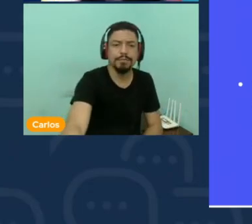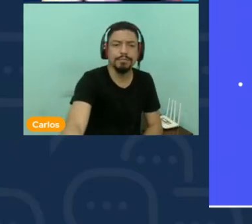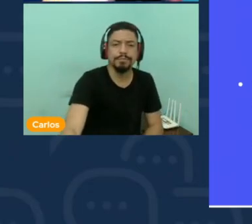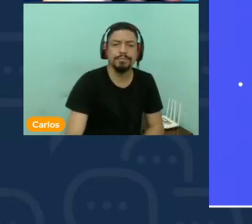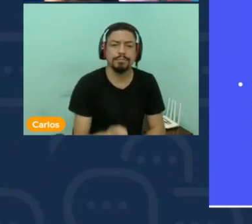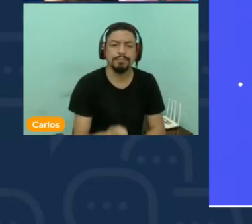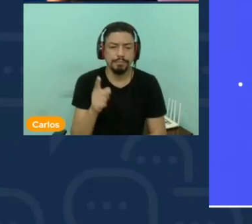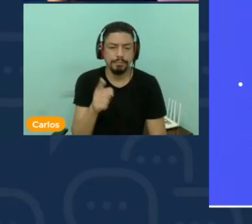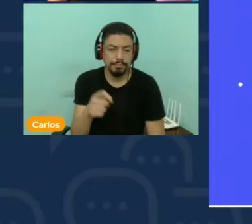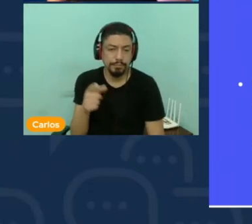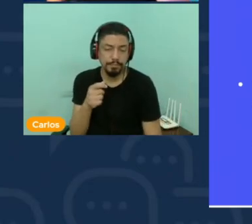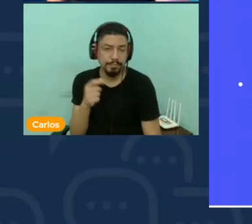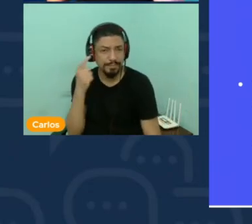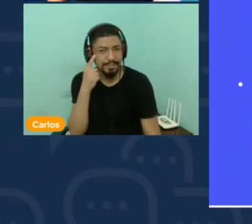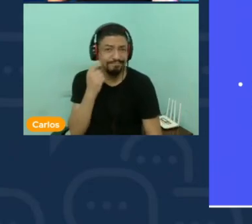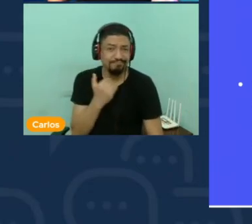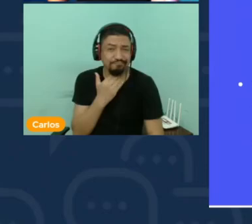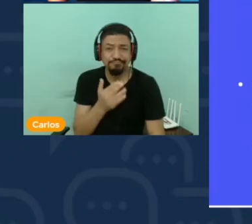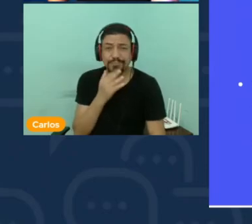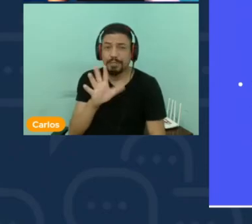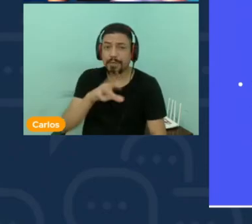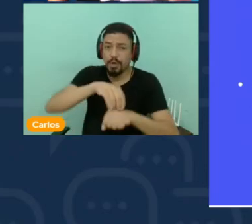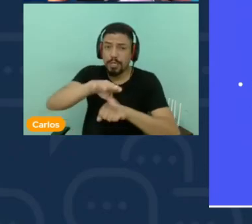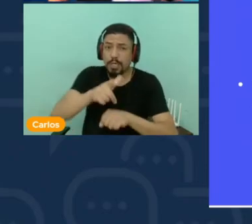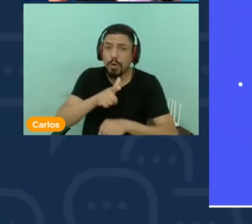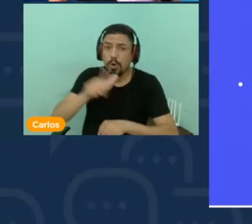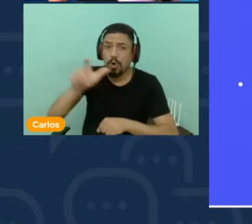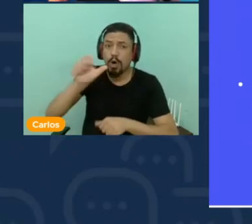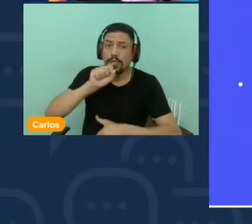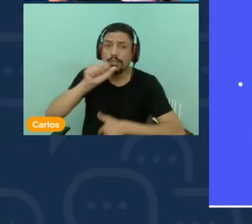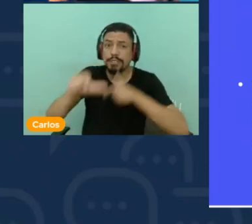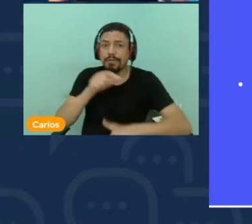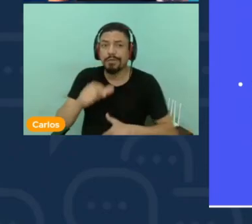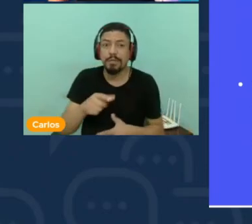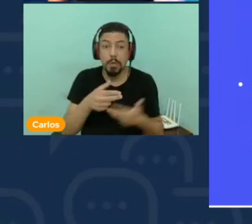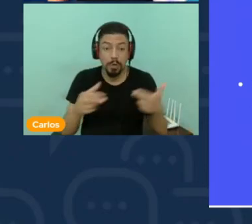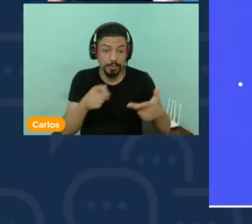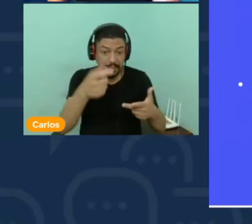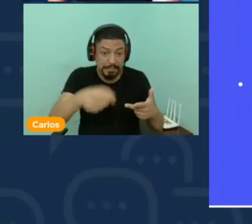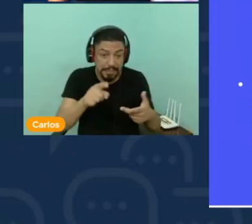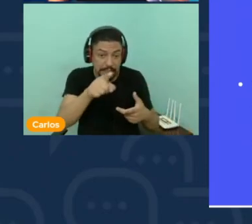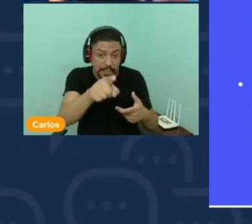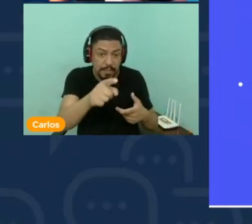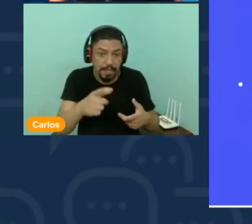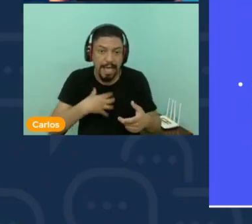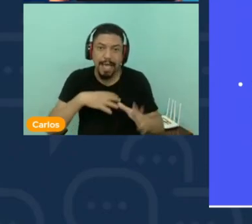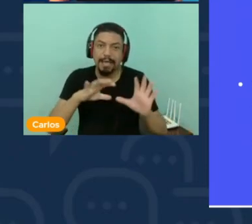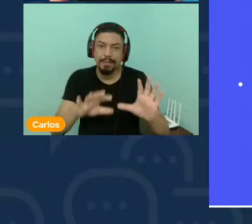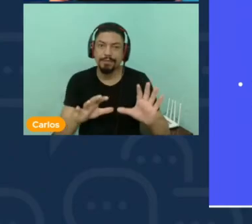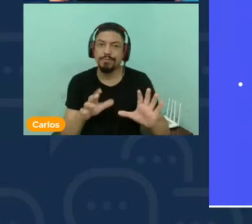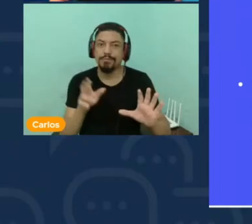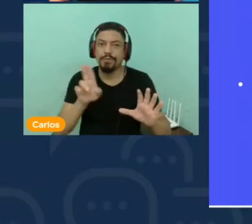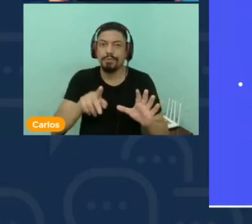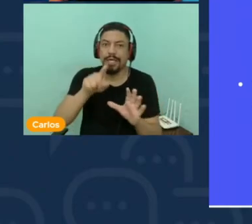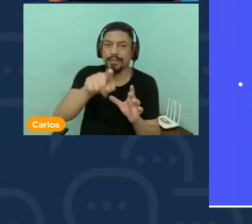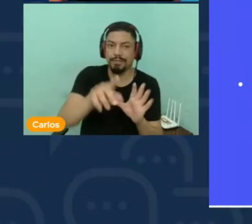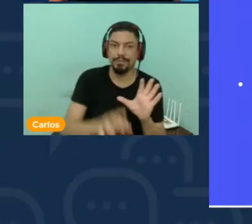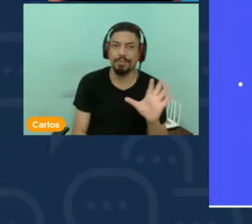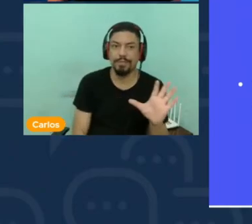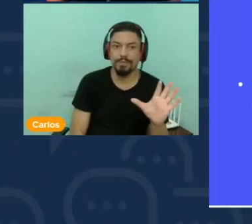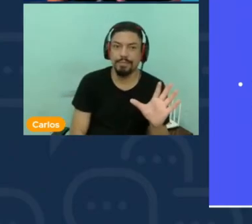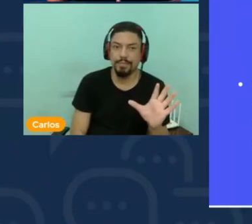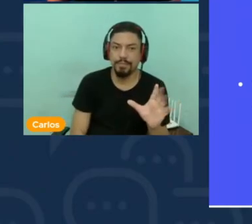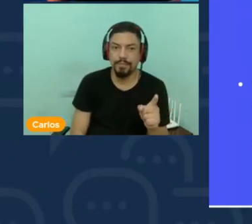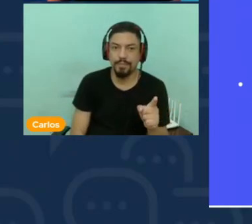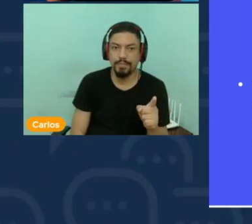não é capaz, mas me recomendar um outro serviço. Olha, para o que você precisa, olha, é isso aqui que você tem que usar.